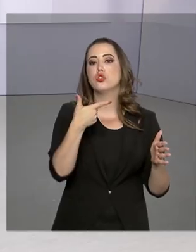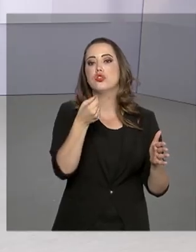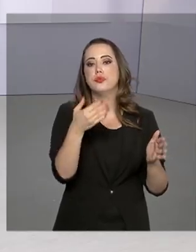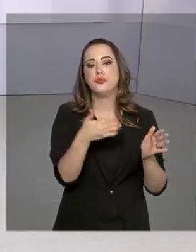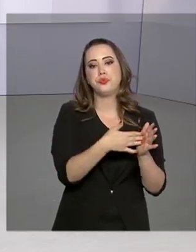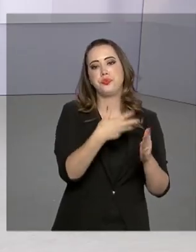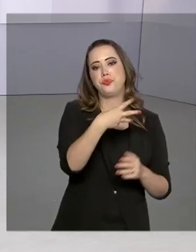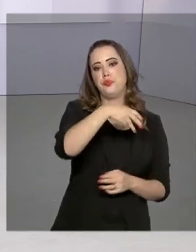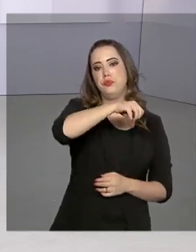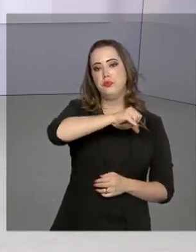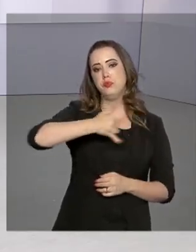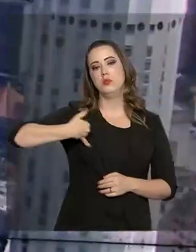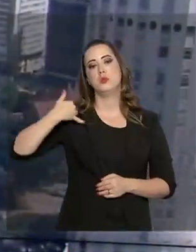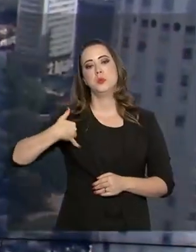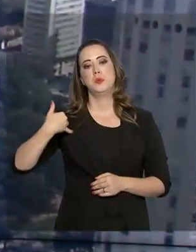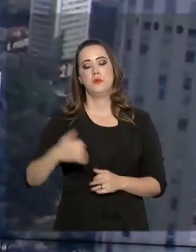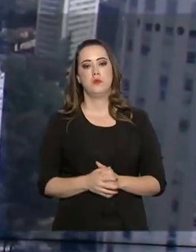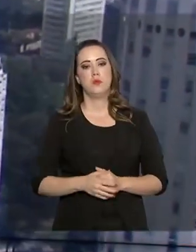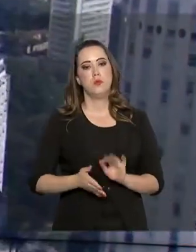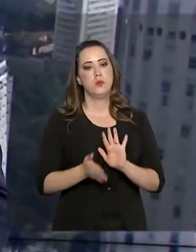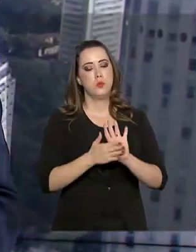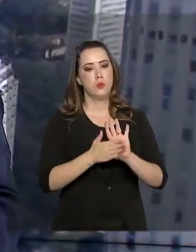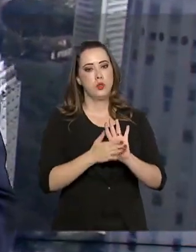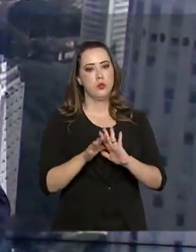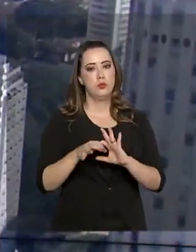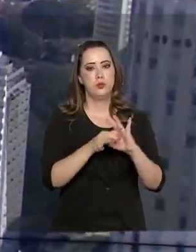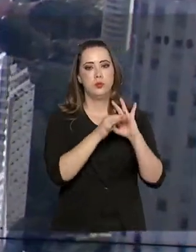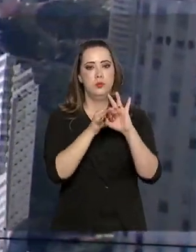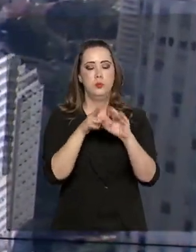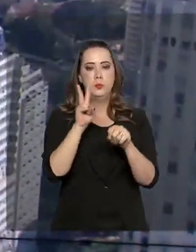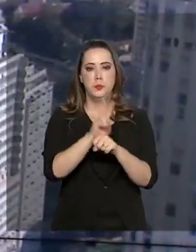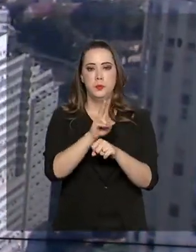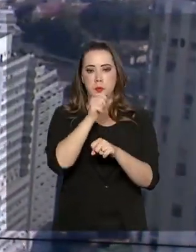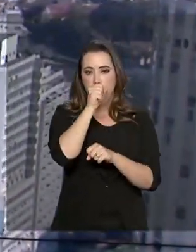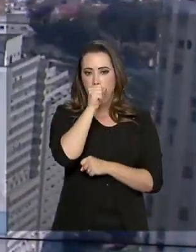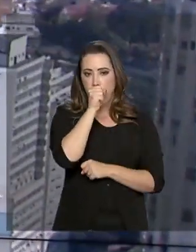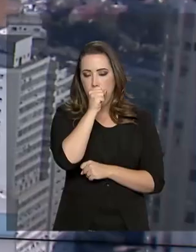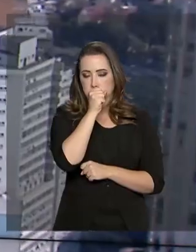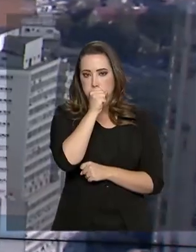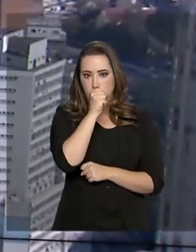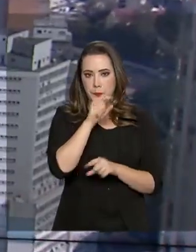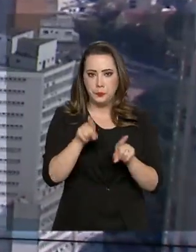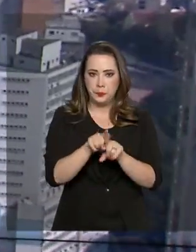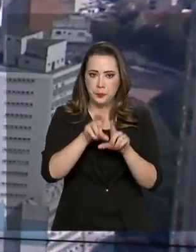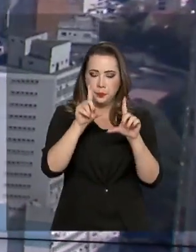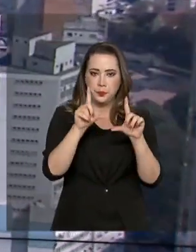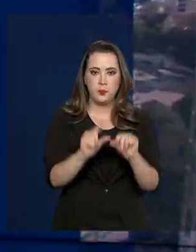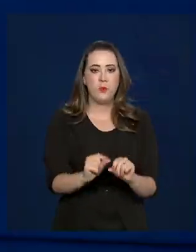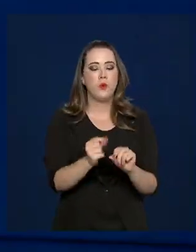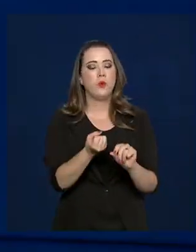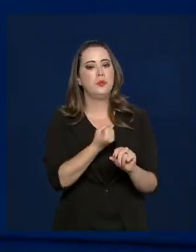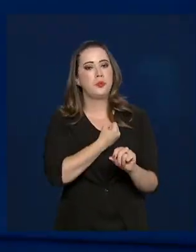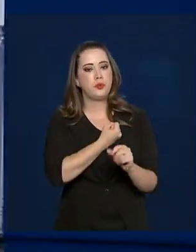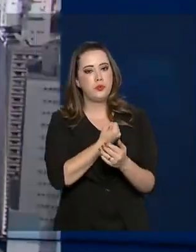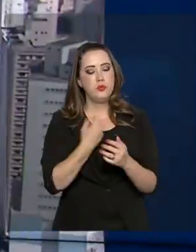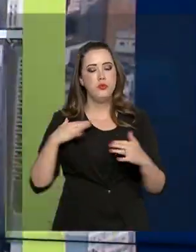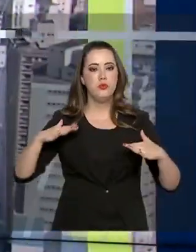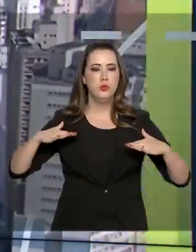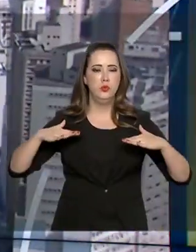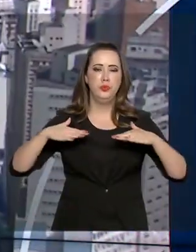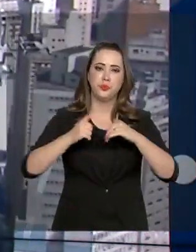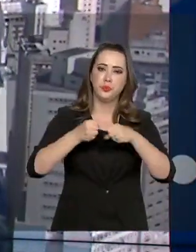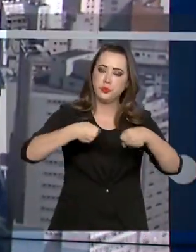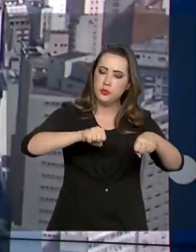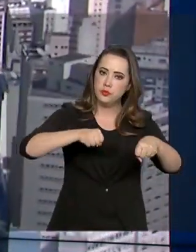e 39 anos com a proposta de integrar proteger vidas e reduzir o número de acidentes nas estradas o